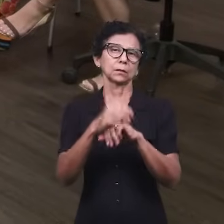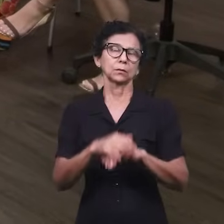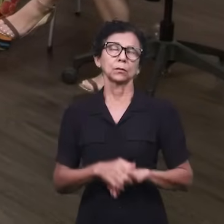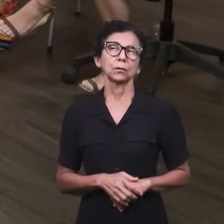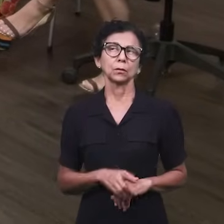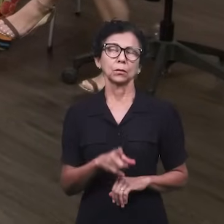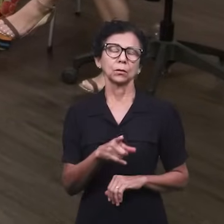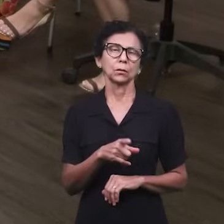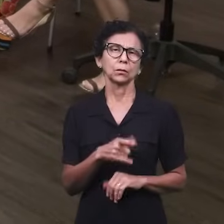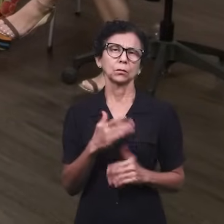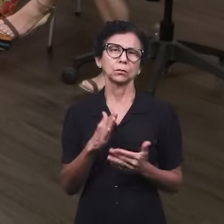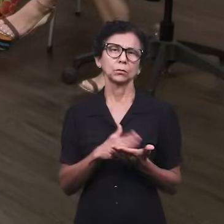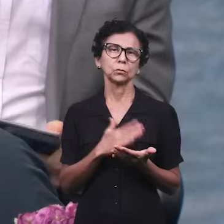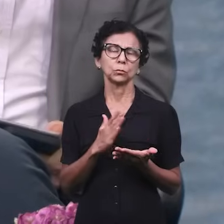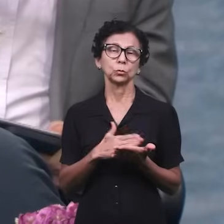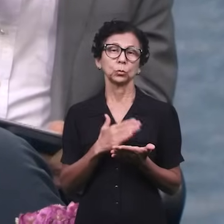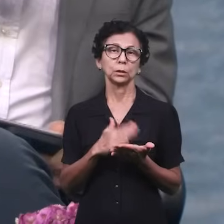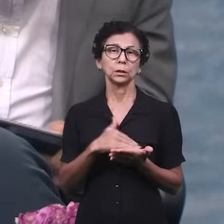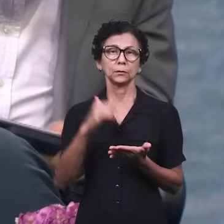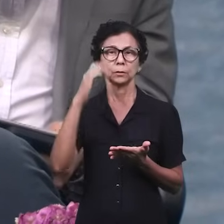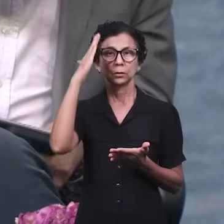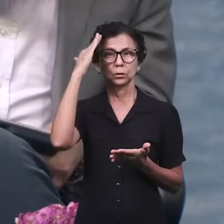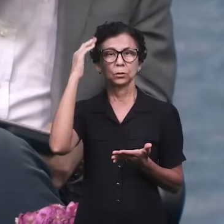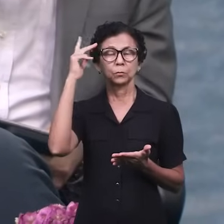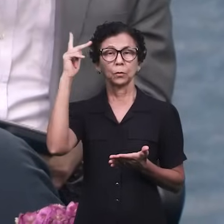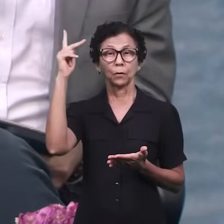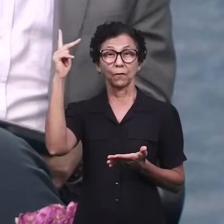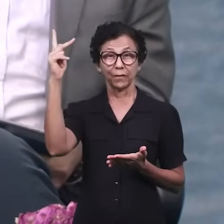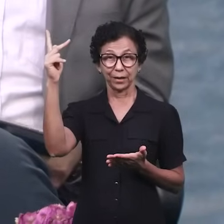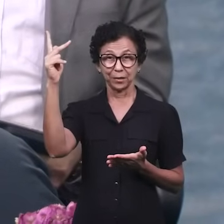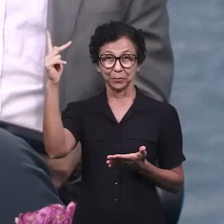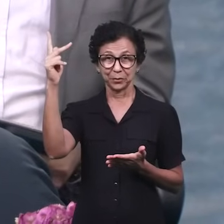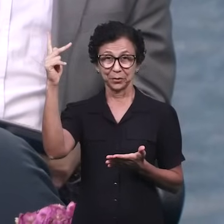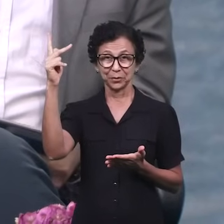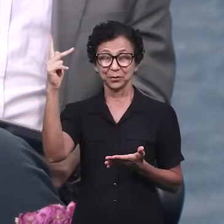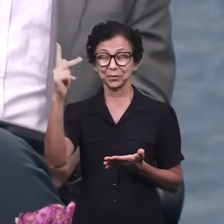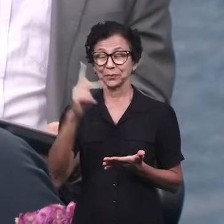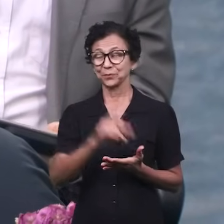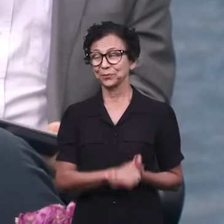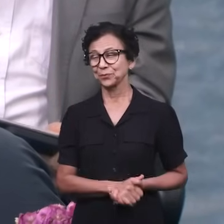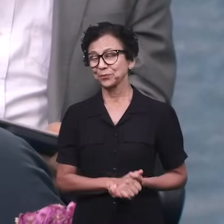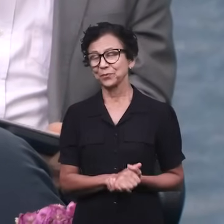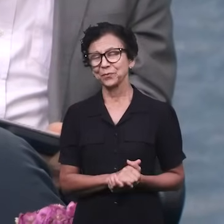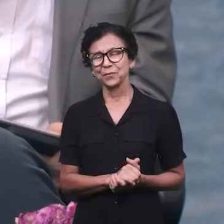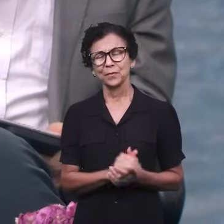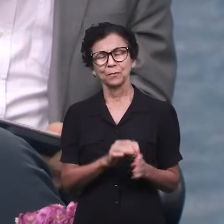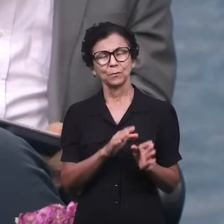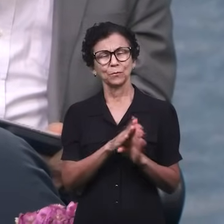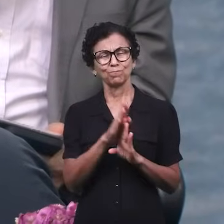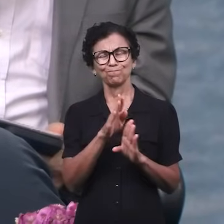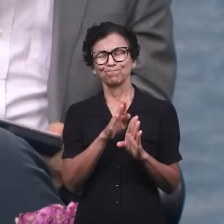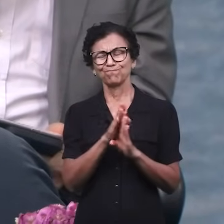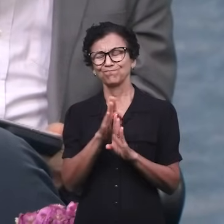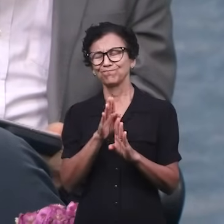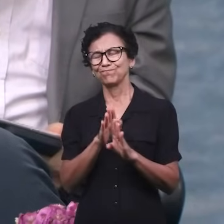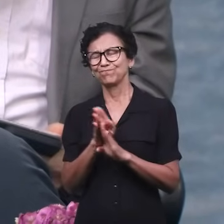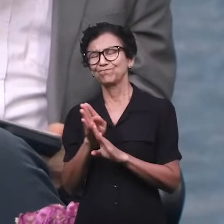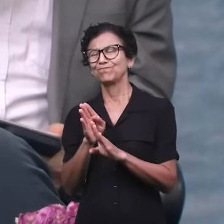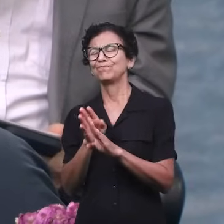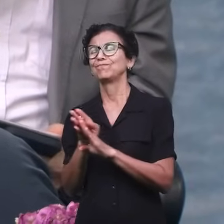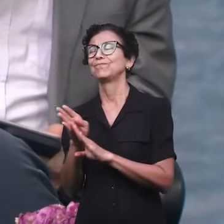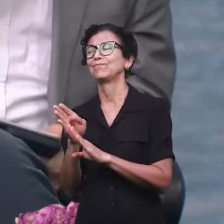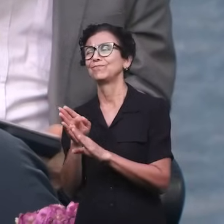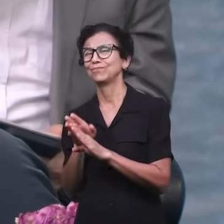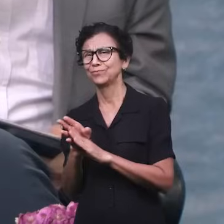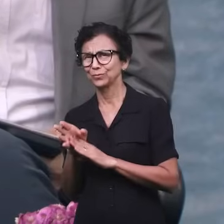no livro de provérbios você tem incontáveis orientações né e e e e